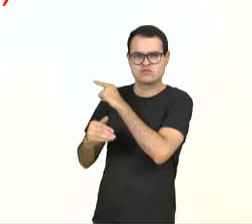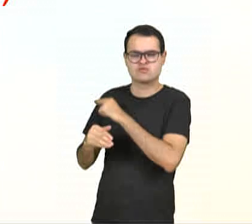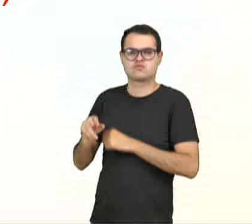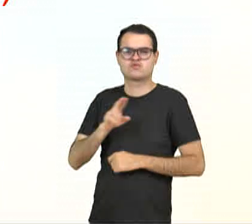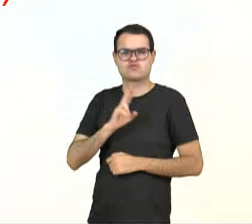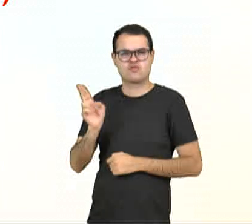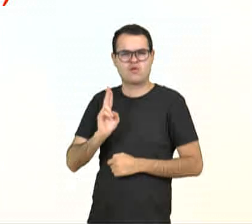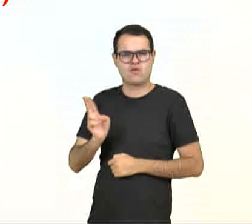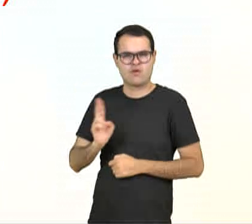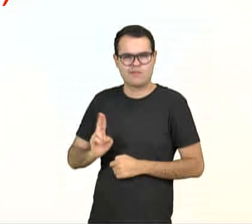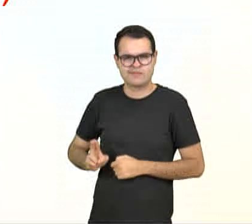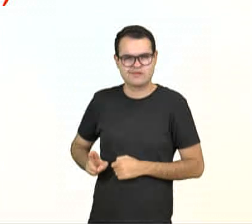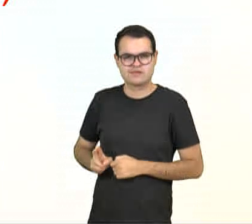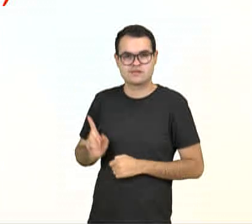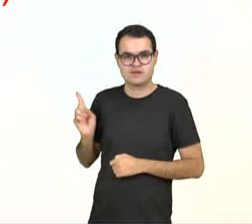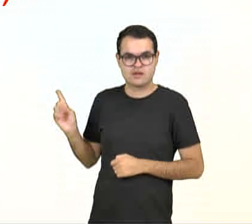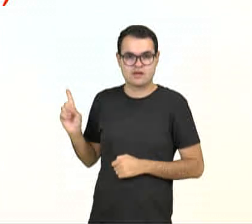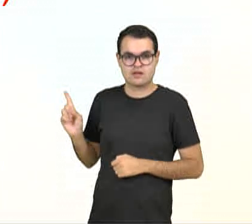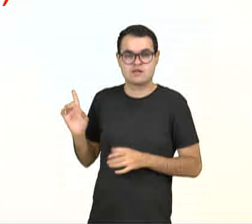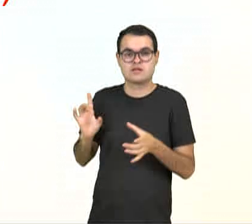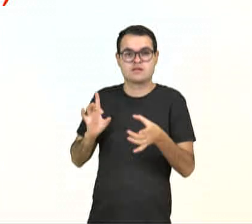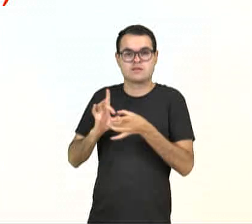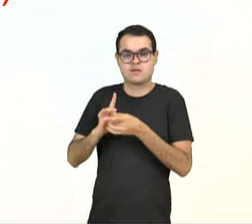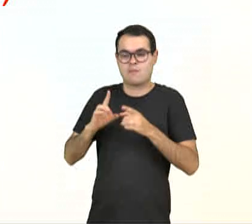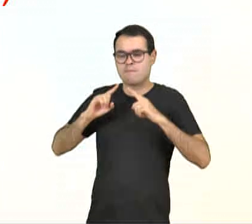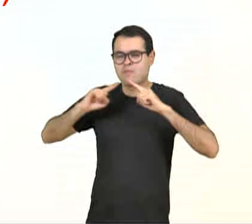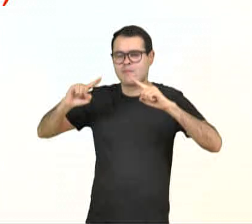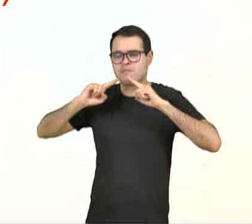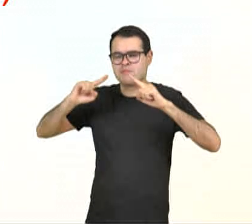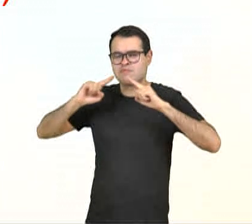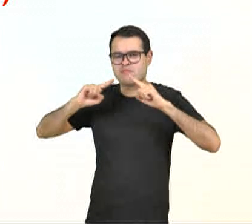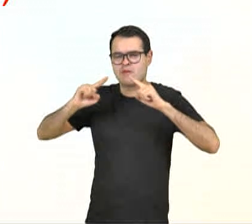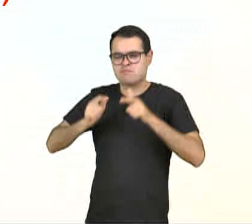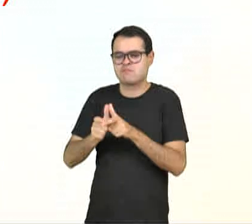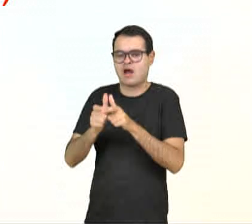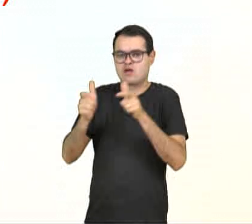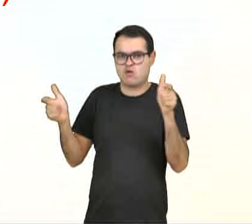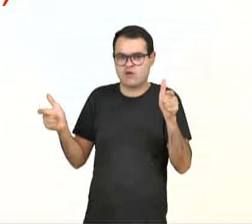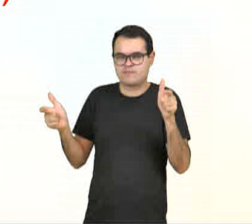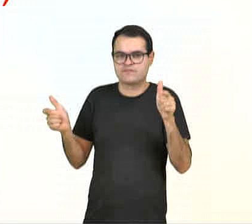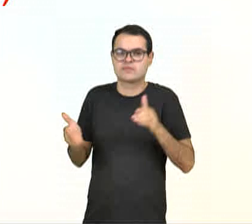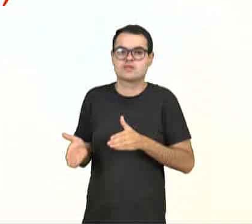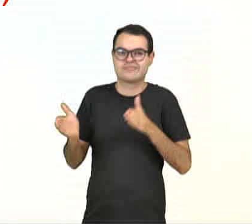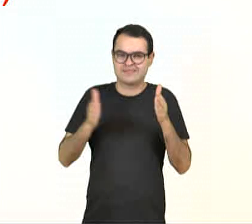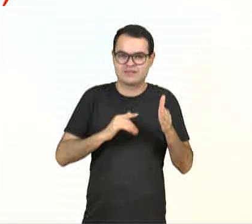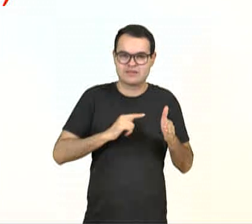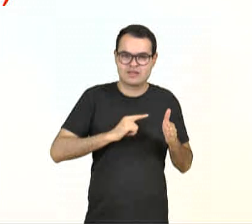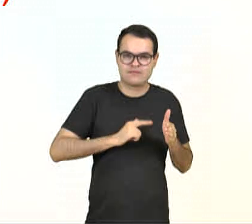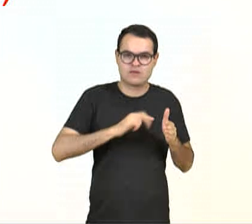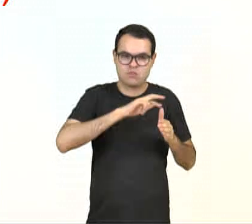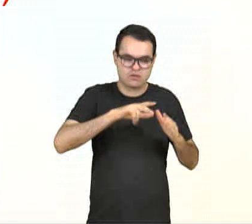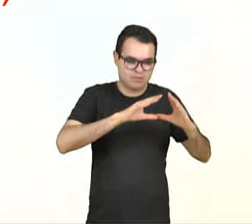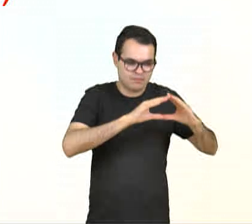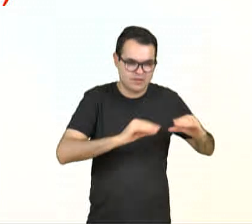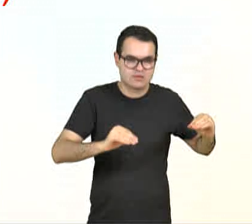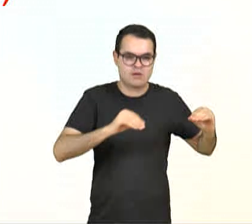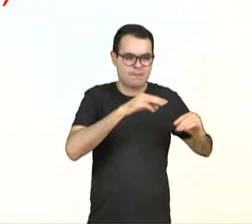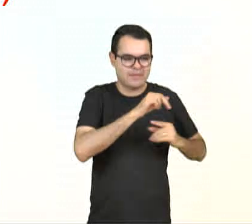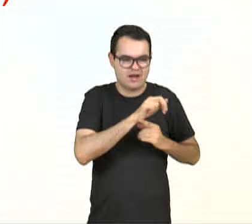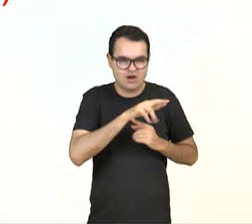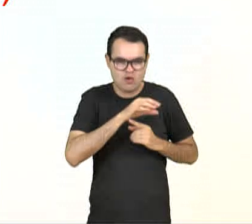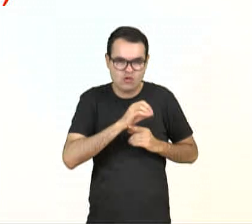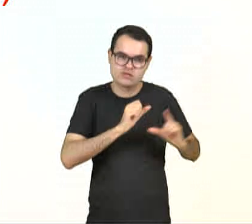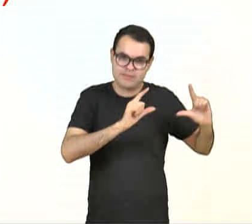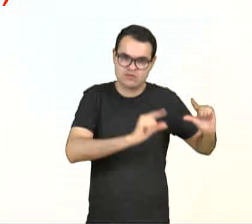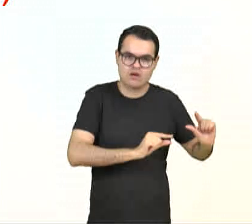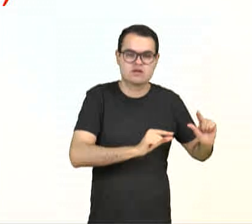Jordânia, Omã e Iêmen, e protestos menores no Kuwait, Líbano, Mauritânia, Marrocos,